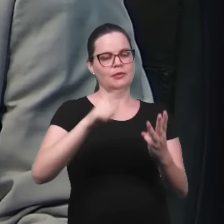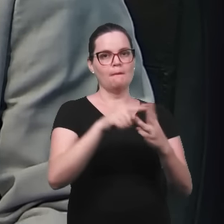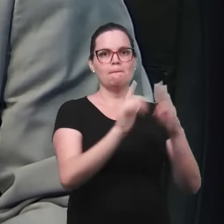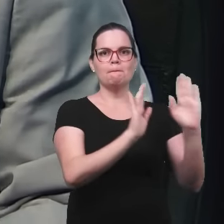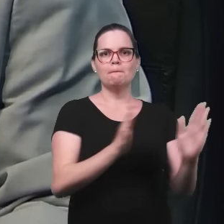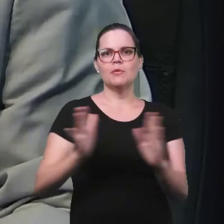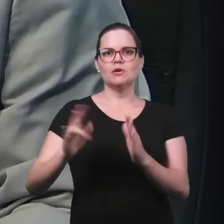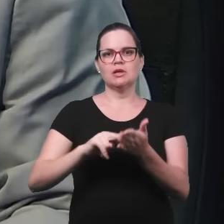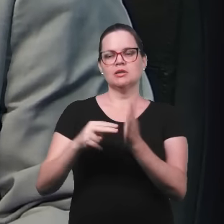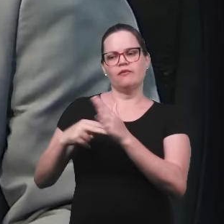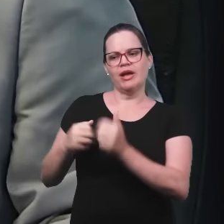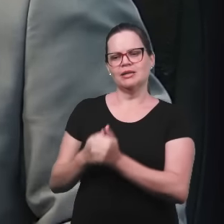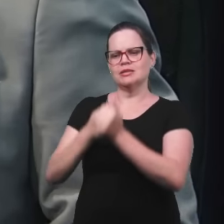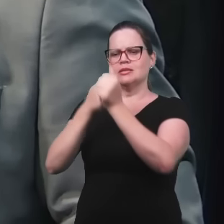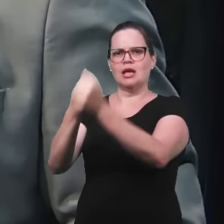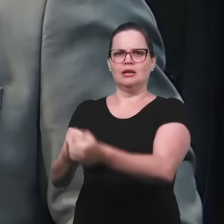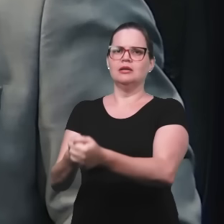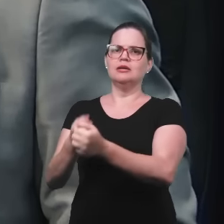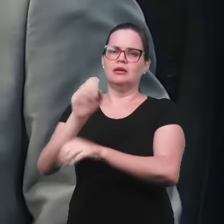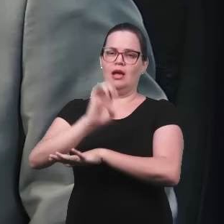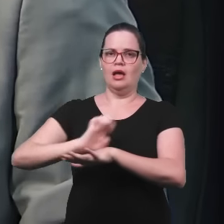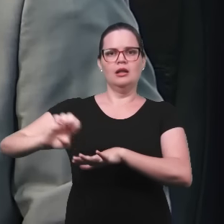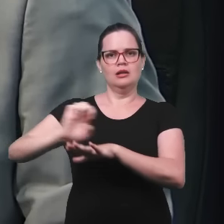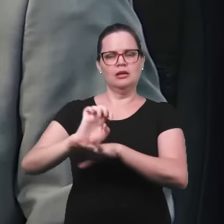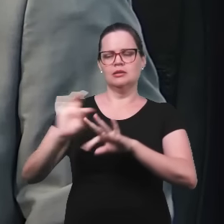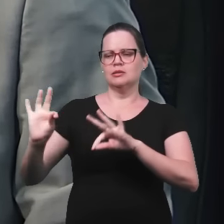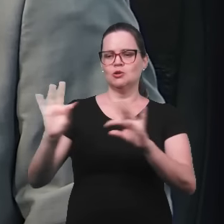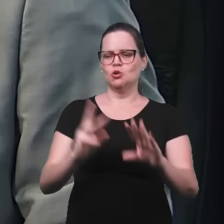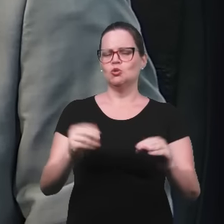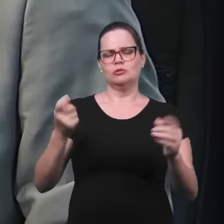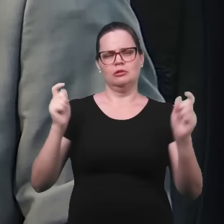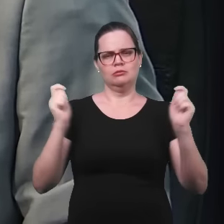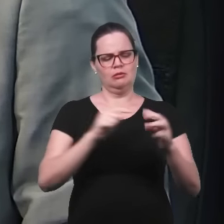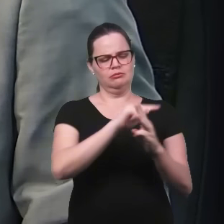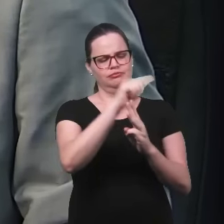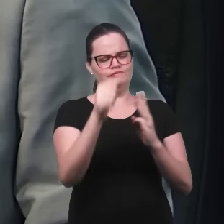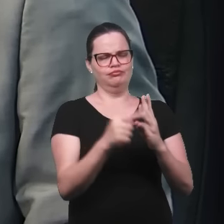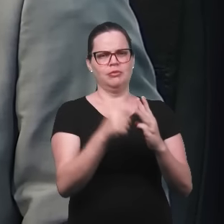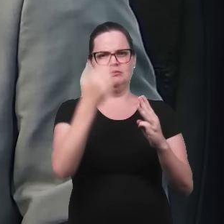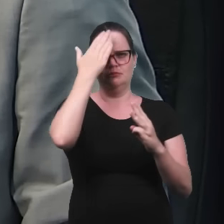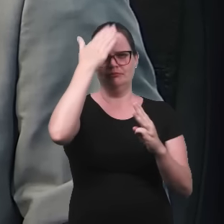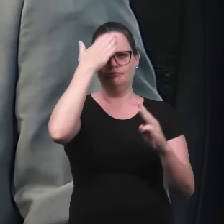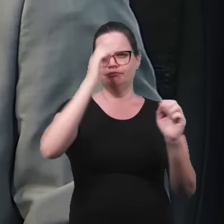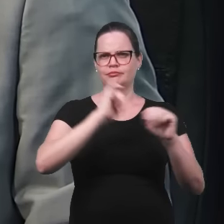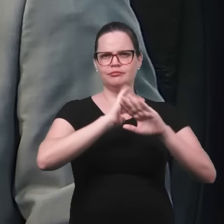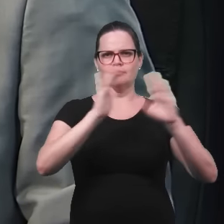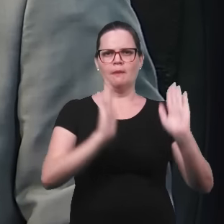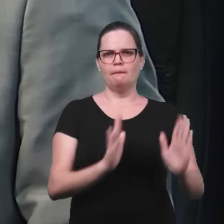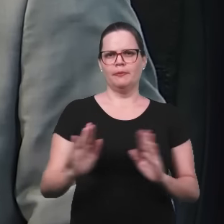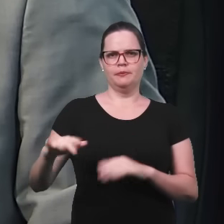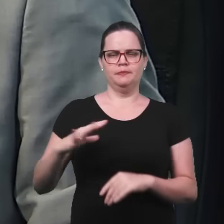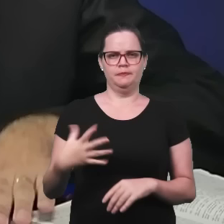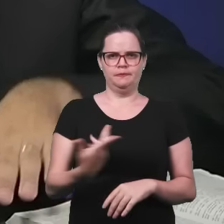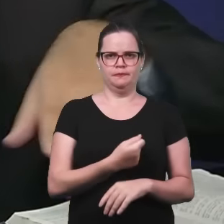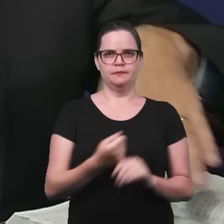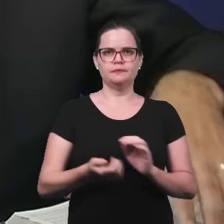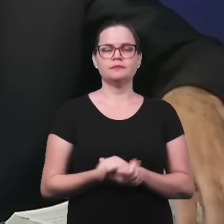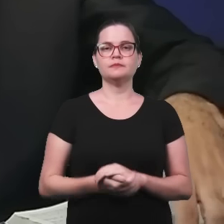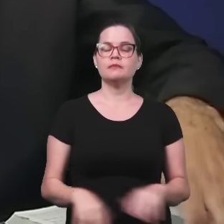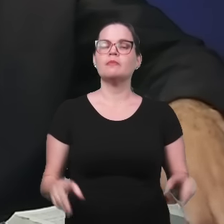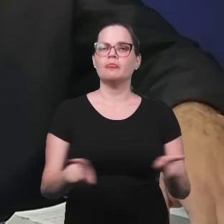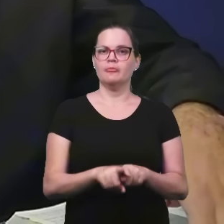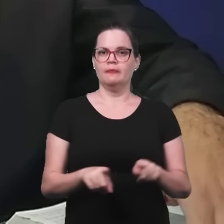Elias, né? Fica muito claro ali, né, todo o processo da salvação. E Elias, ele